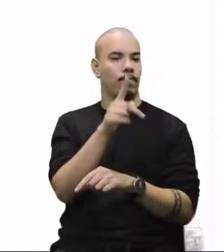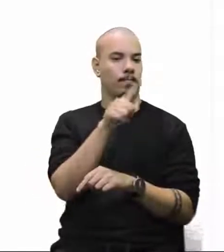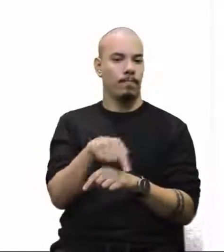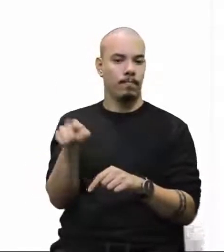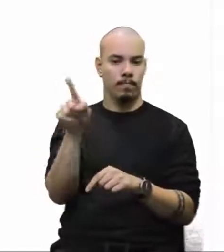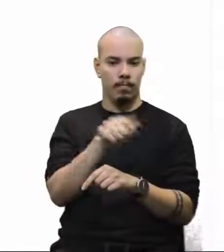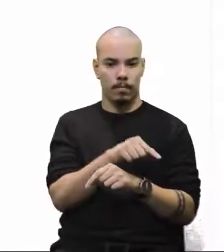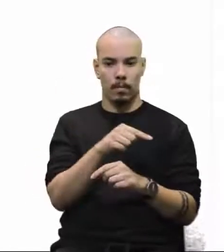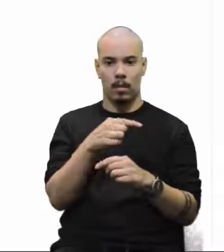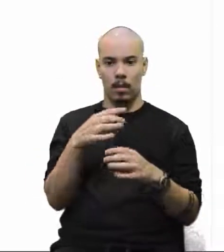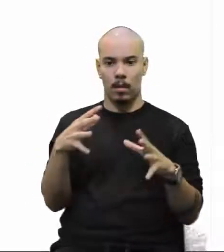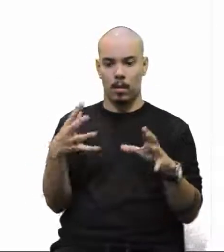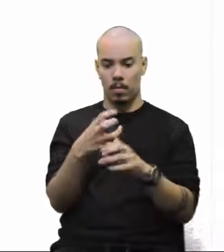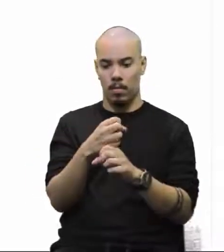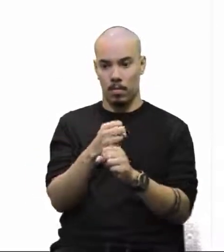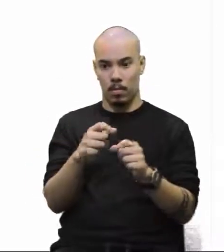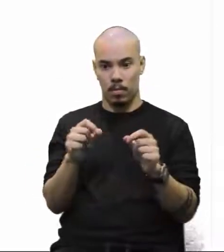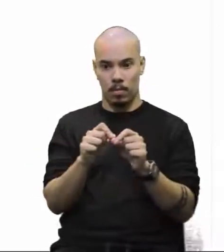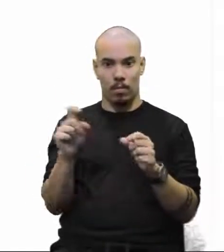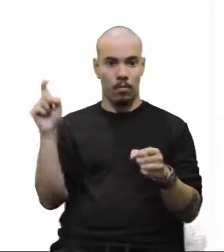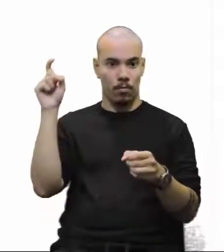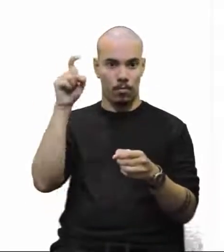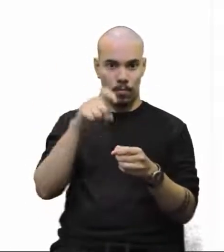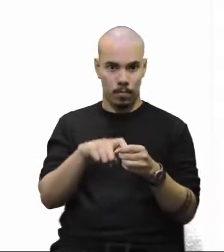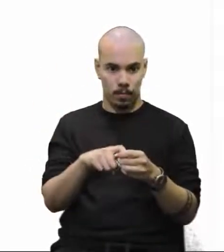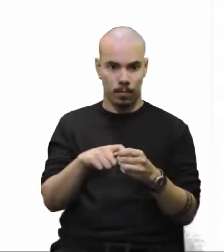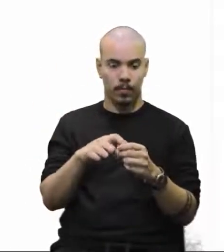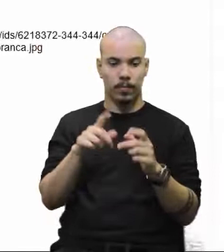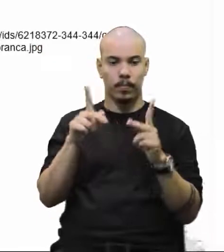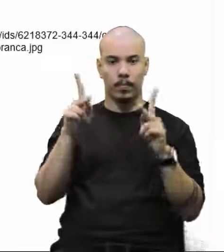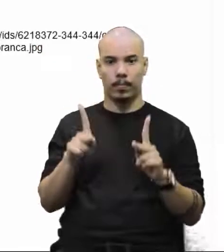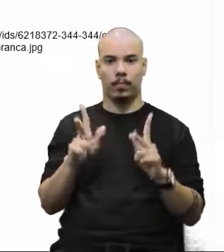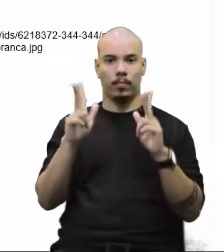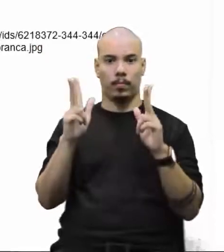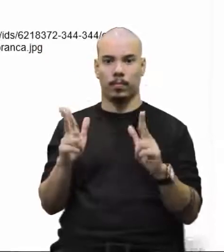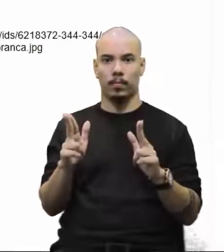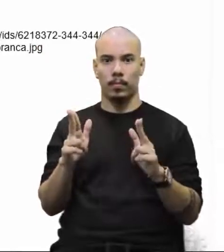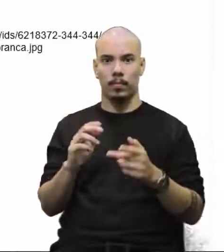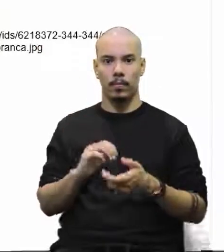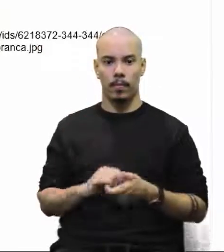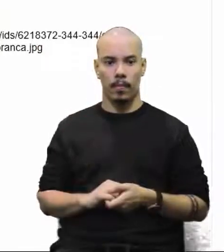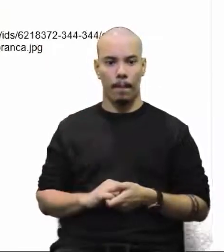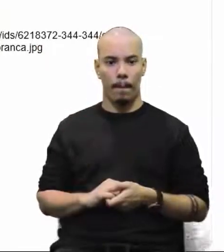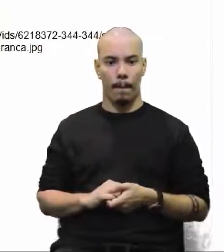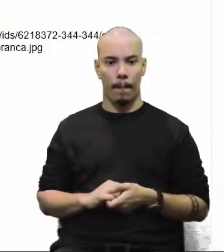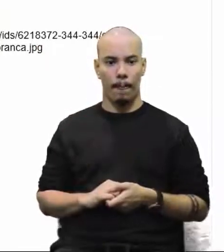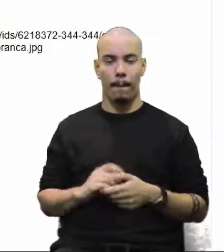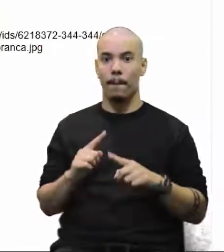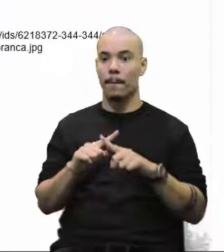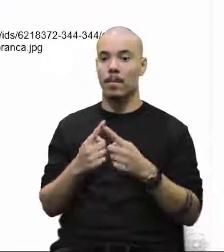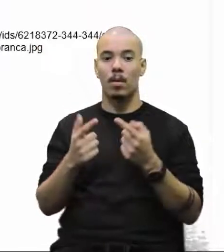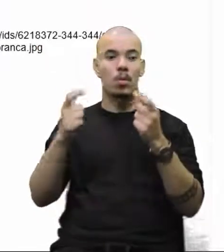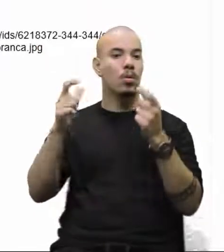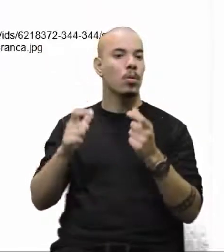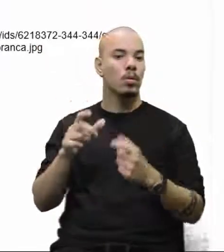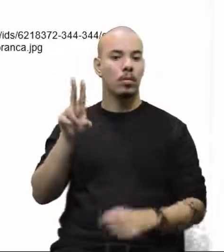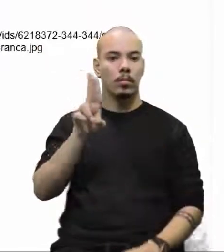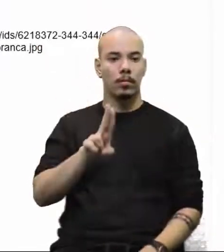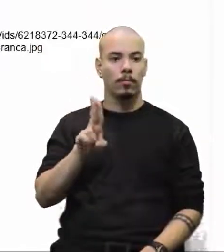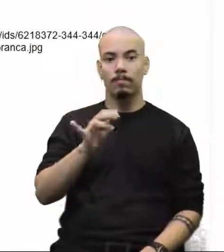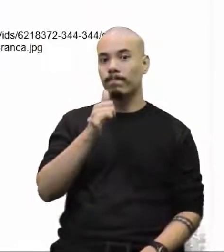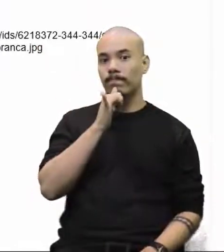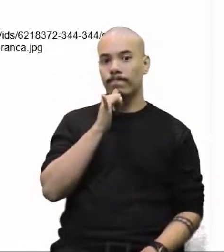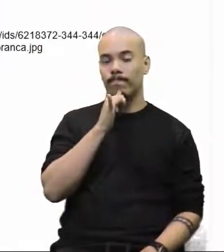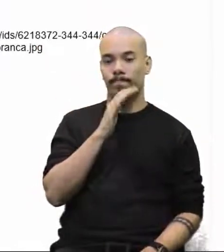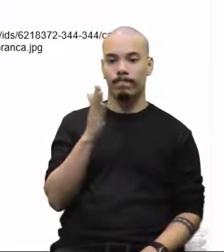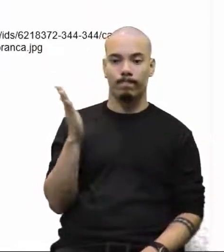molas fazem o conjunto retornar à posição inicial. Mas aonde isso é utilizado? Tá aí, ó.